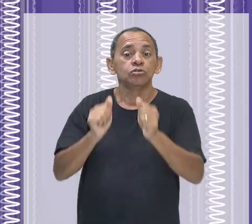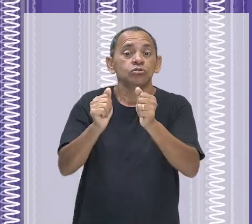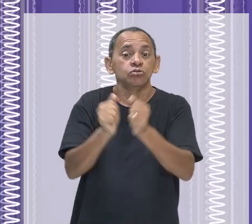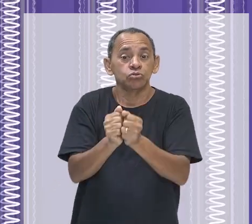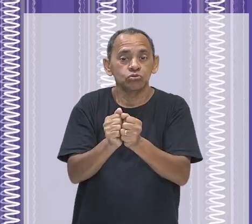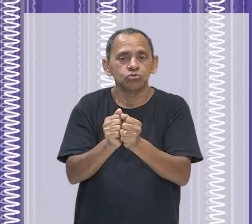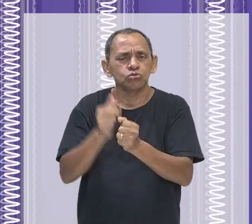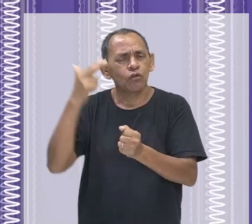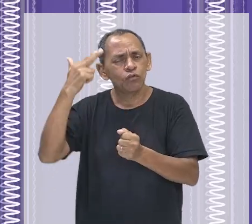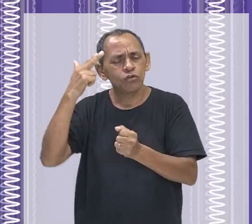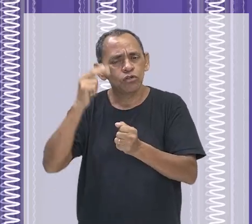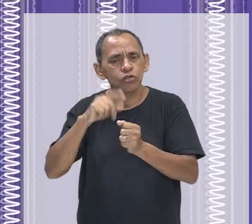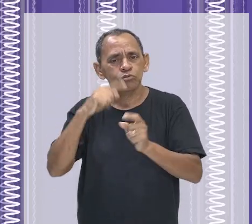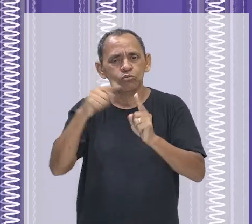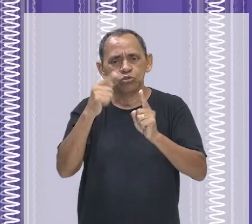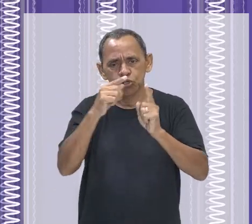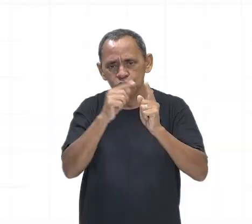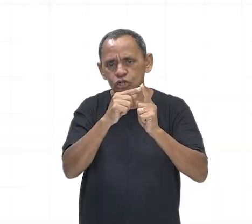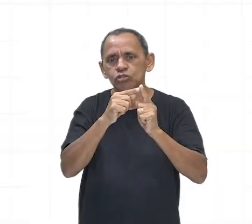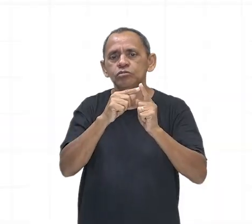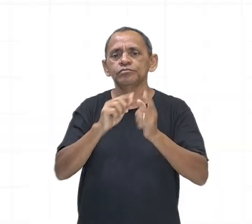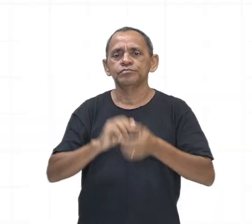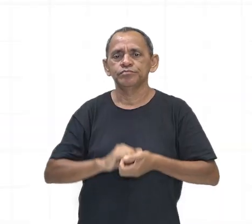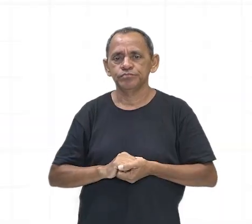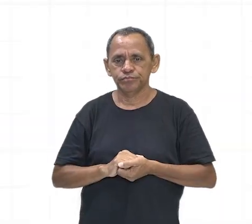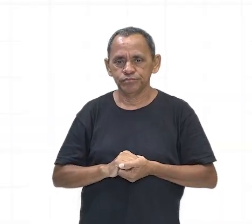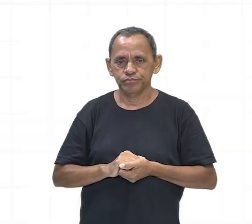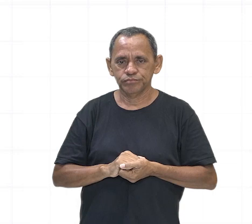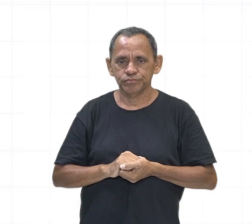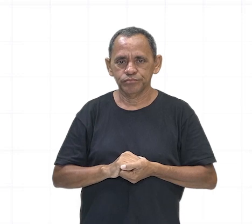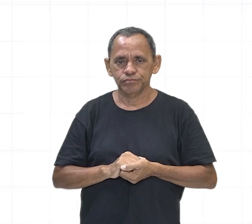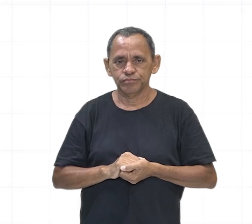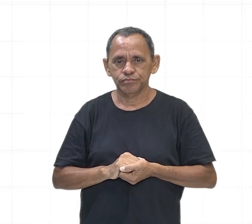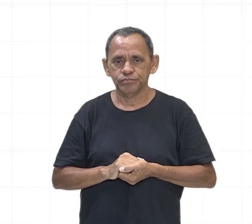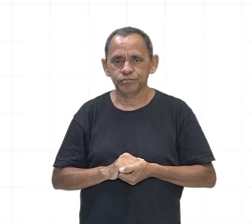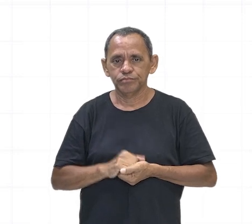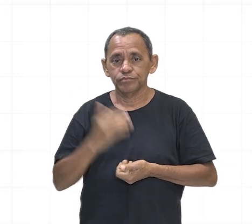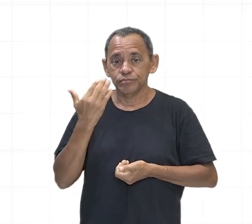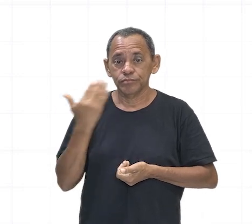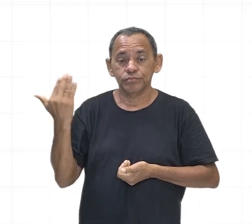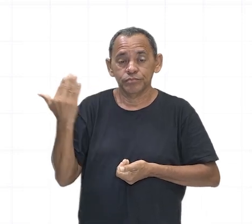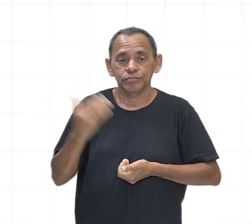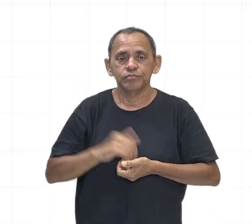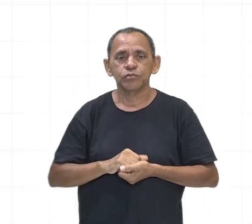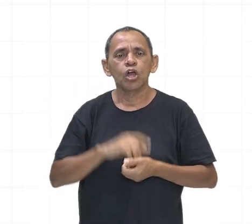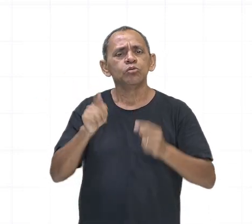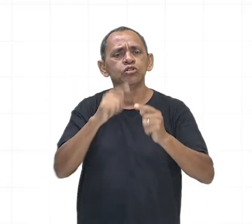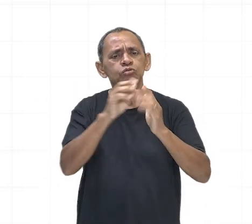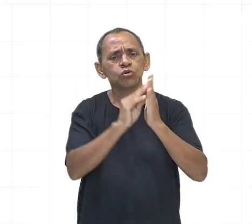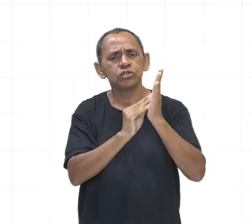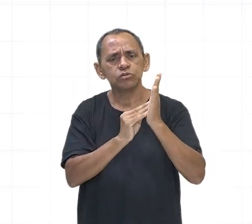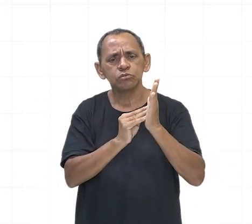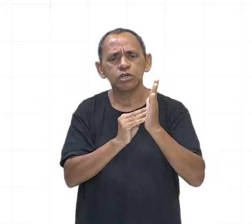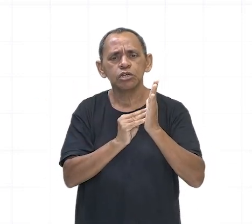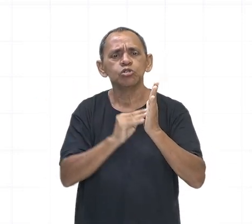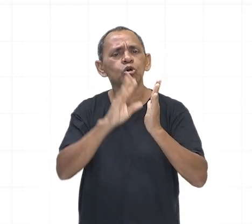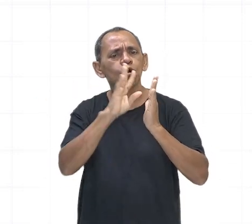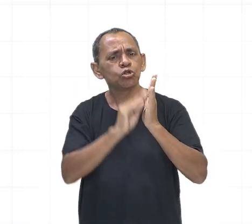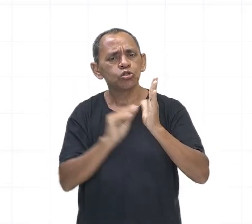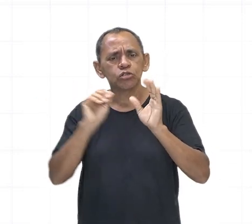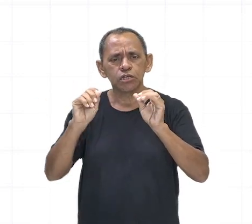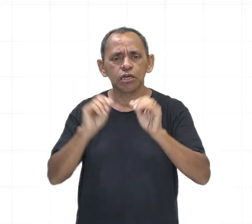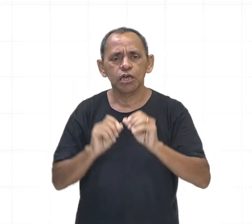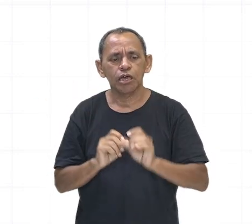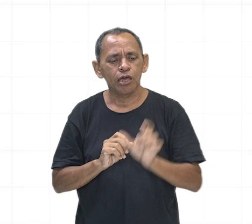juntas refletirmos o seguinte objeto de hoje. O objeto de conhecimento de hoje é imanência e transcendência.